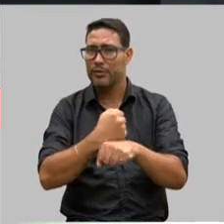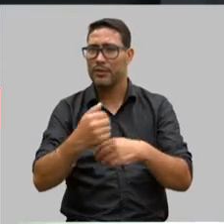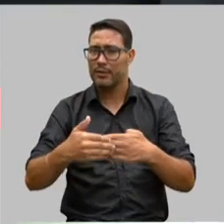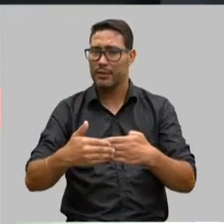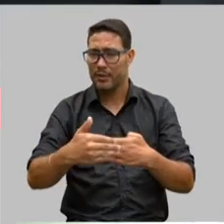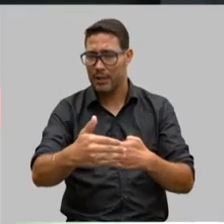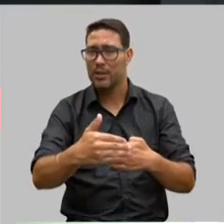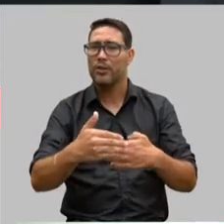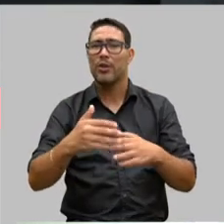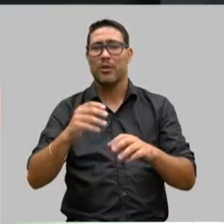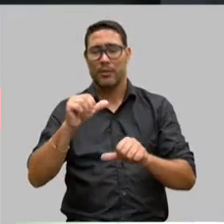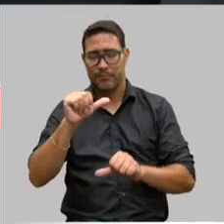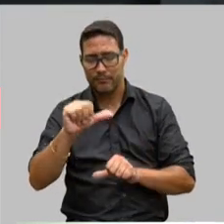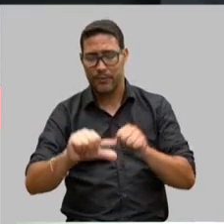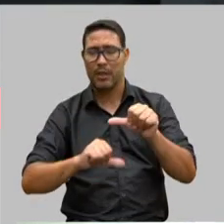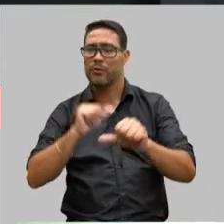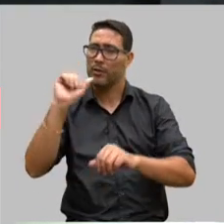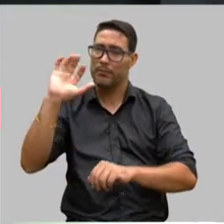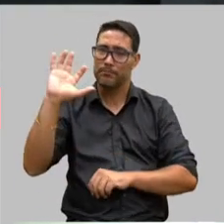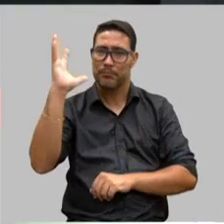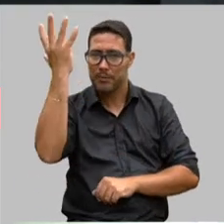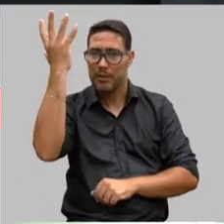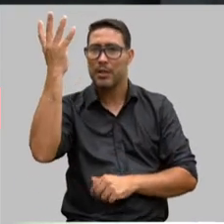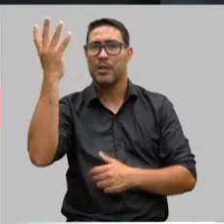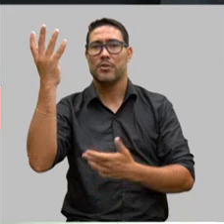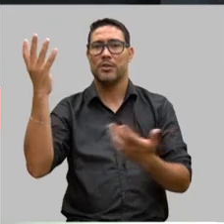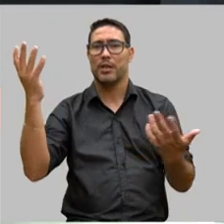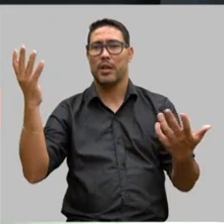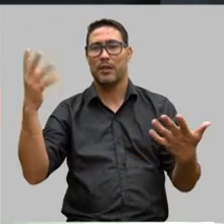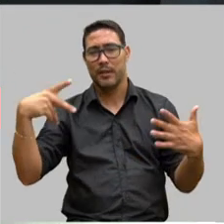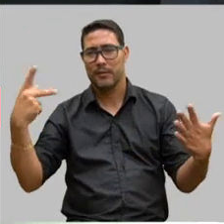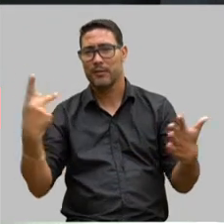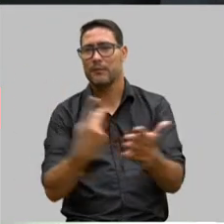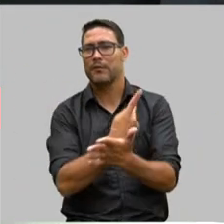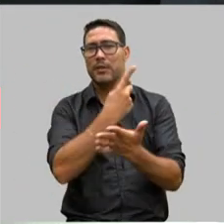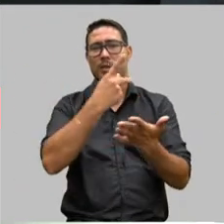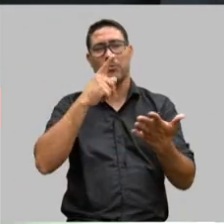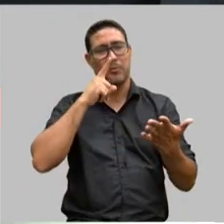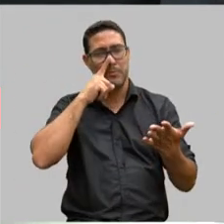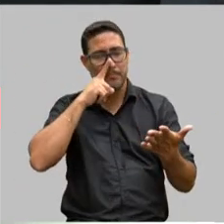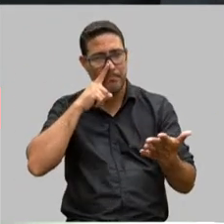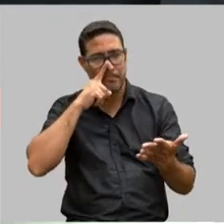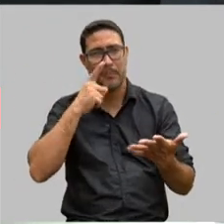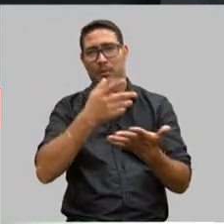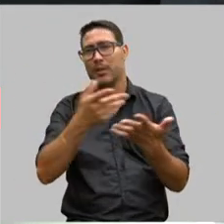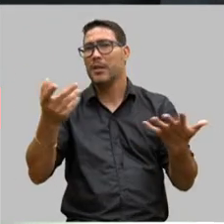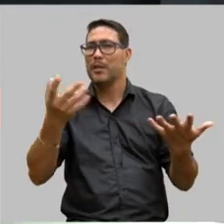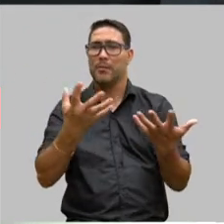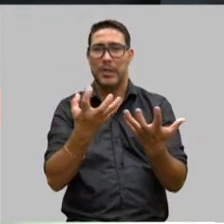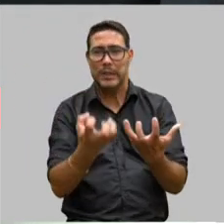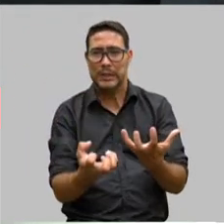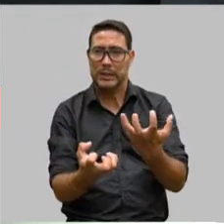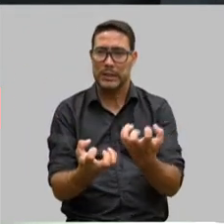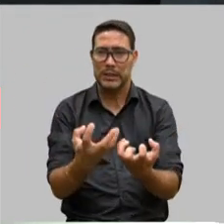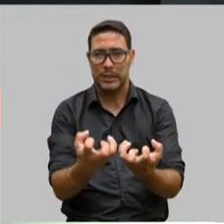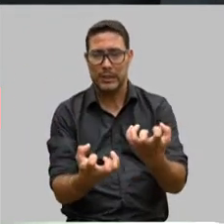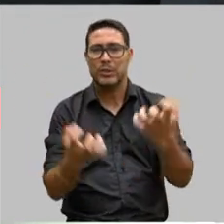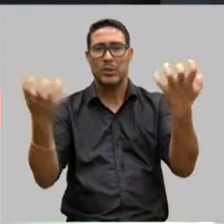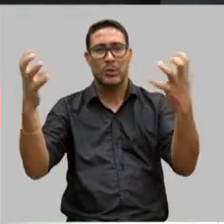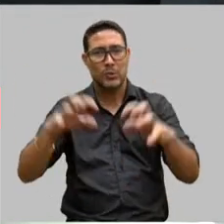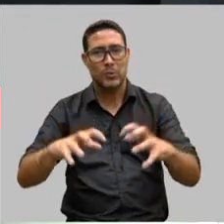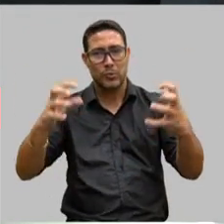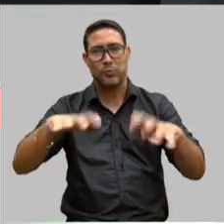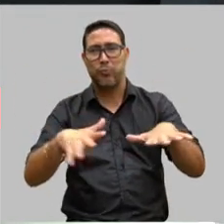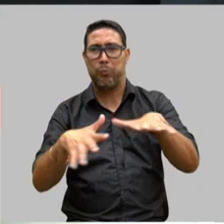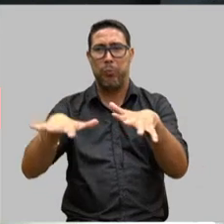climáticas, a questão dos eventos extremos, seja por secas prolongadas, chuvas irregulares, excesso